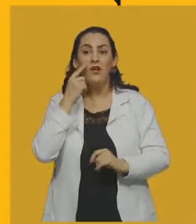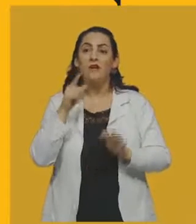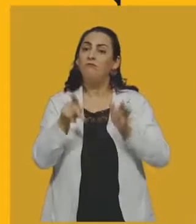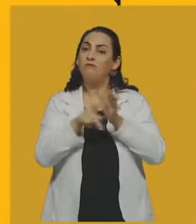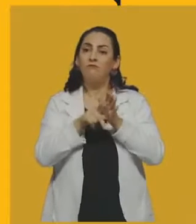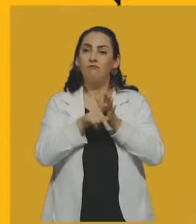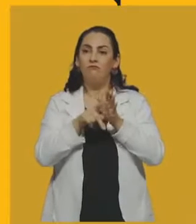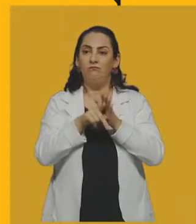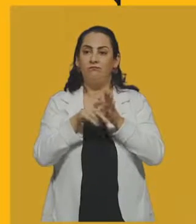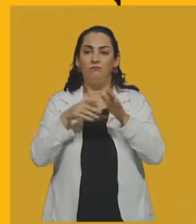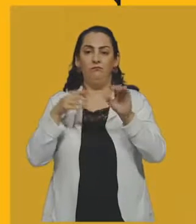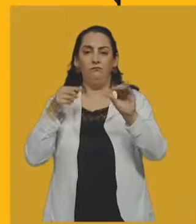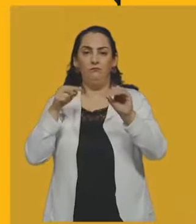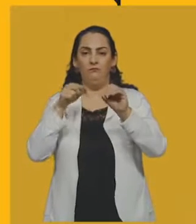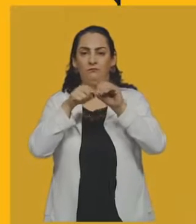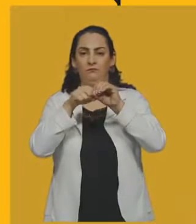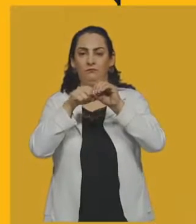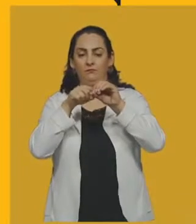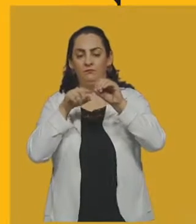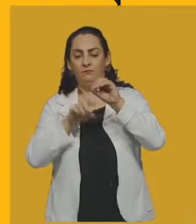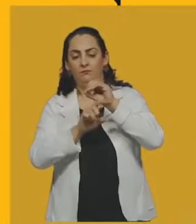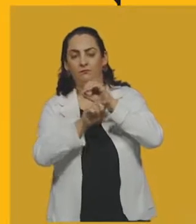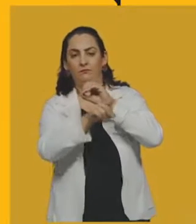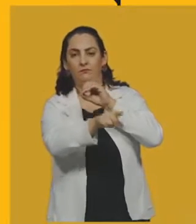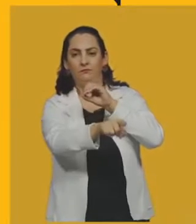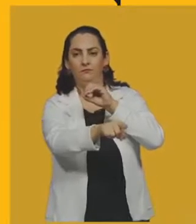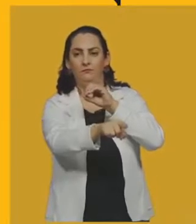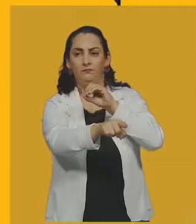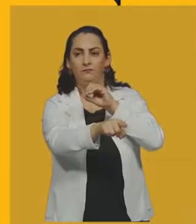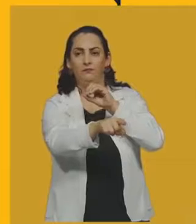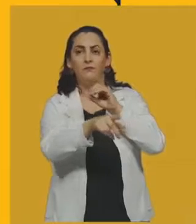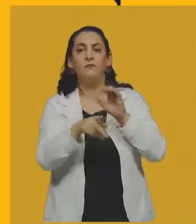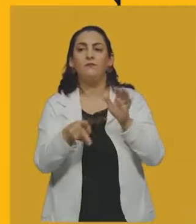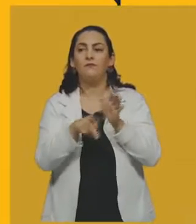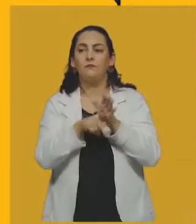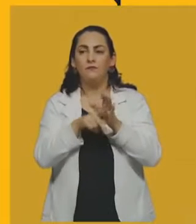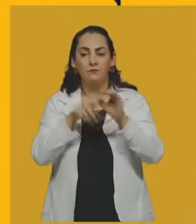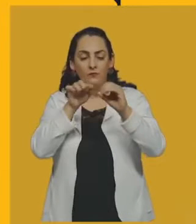E quando elas sofrem interação com o núcleo